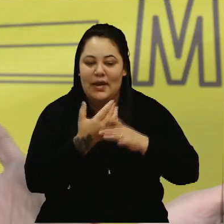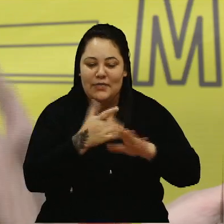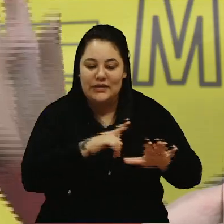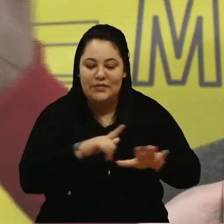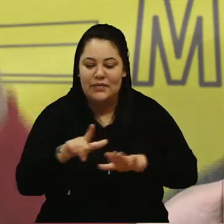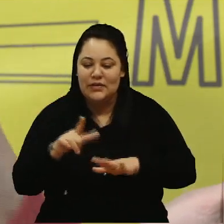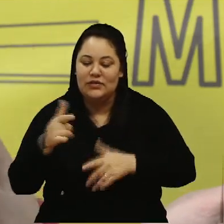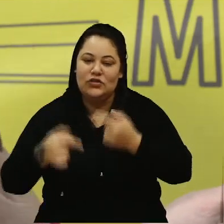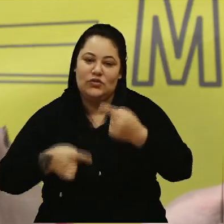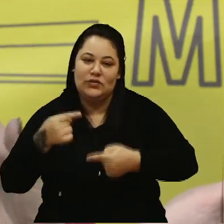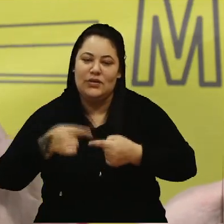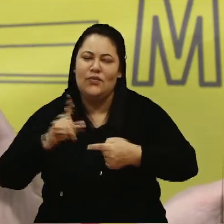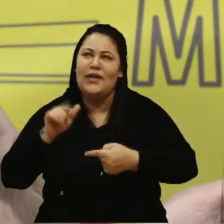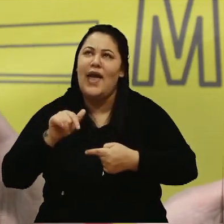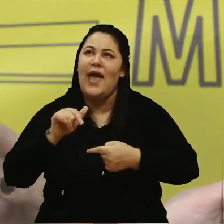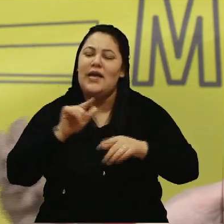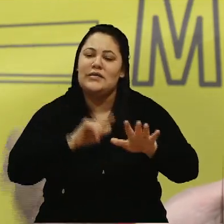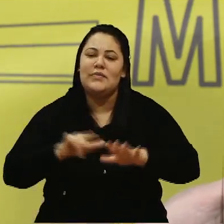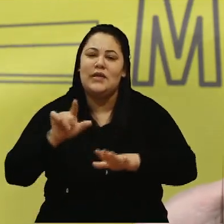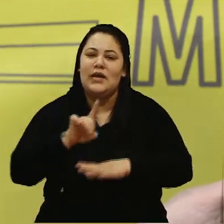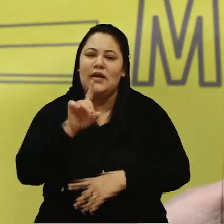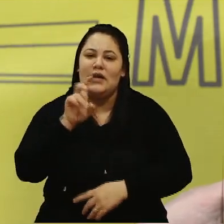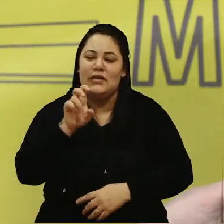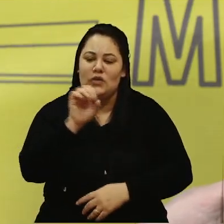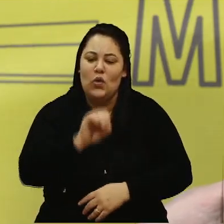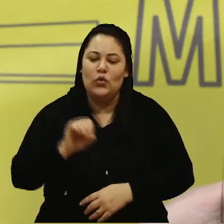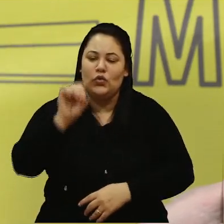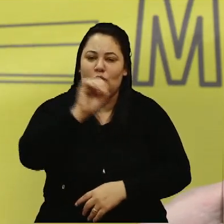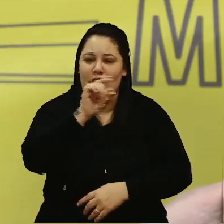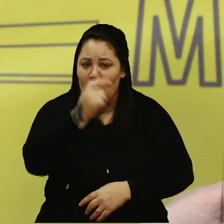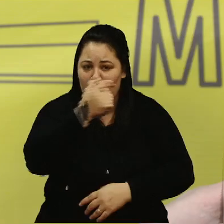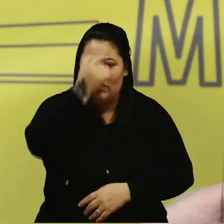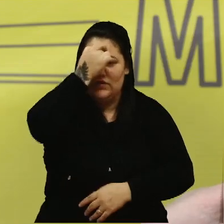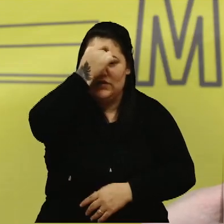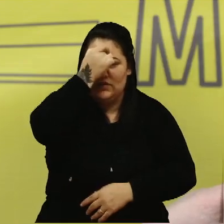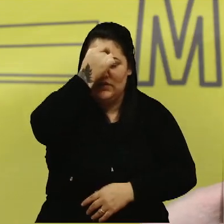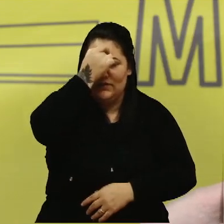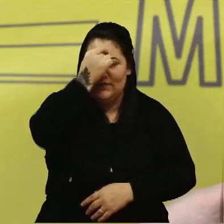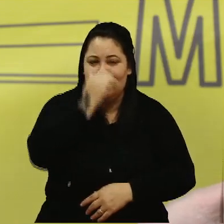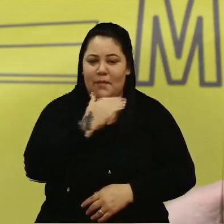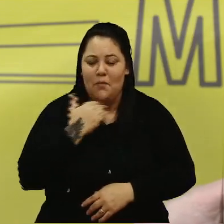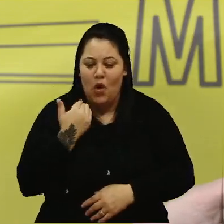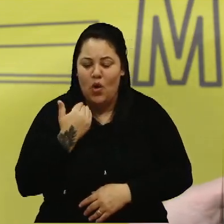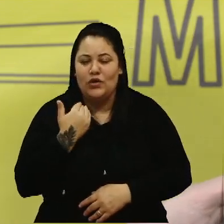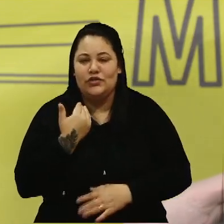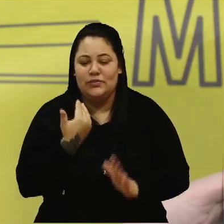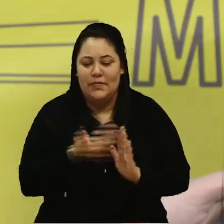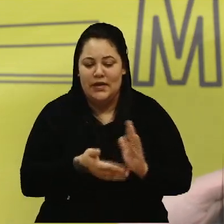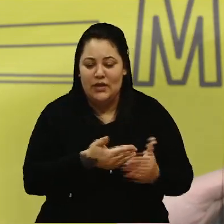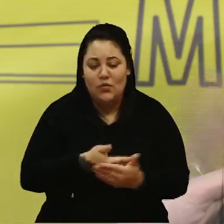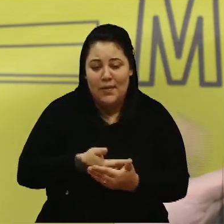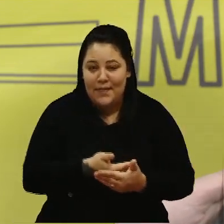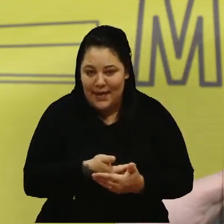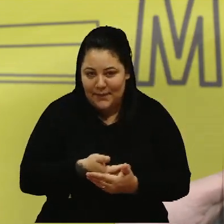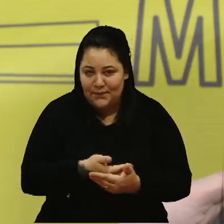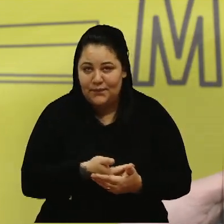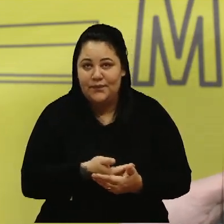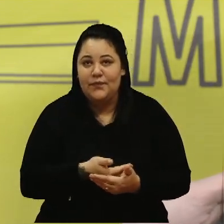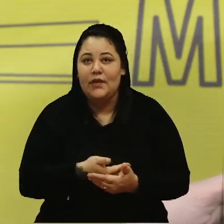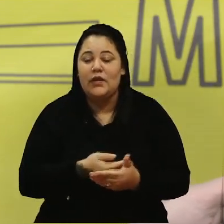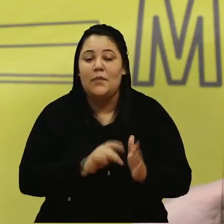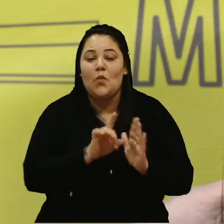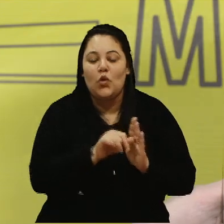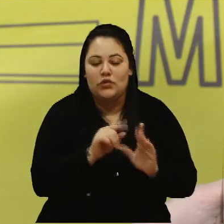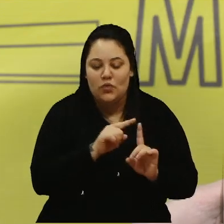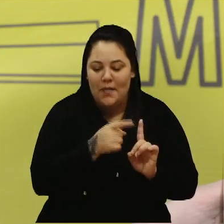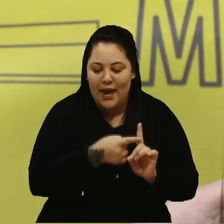discussão nisso, que é lá em outubro, né? 15 de outubro é esse dia de conscientização do luto parental, da perda gestacional, enfim, ou pós-parto. Então,